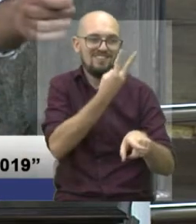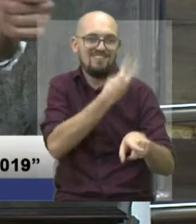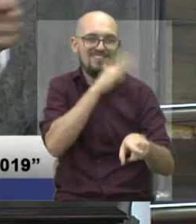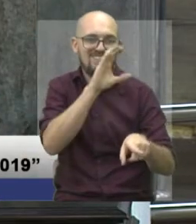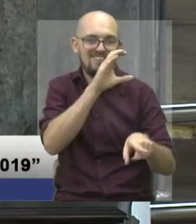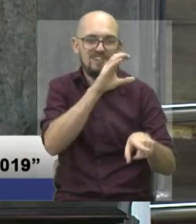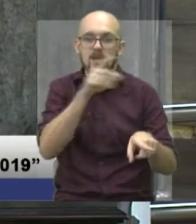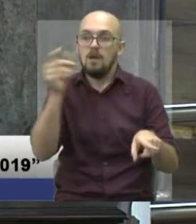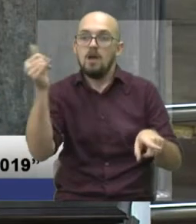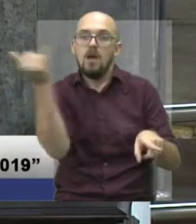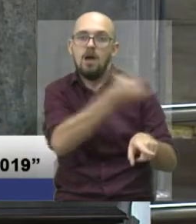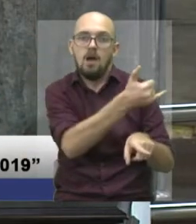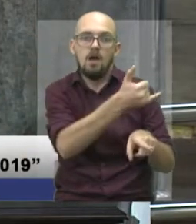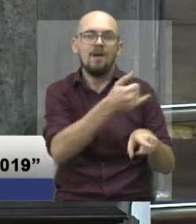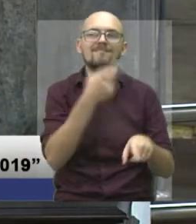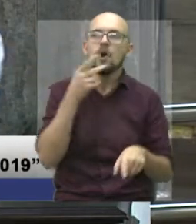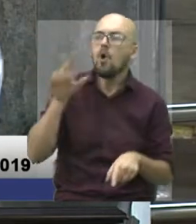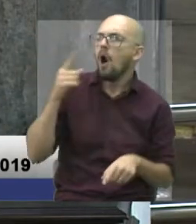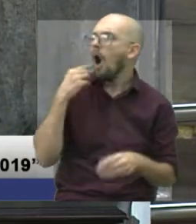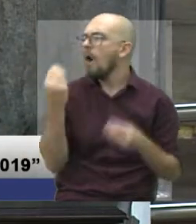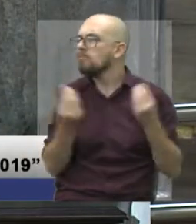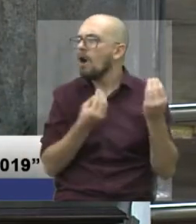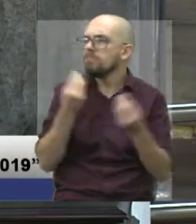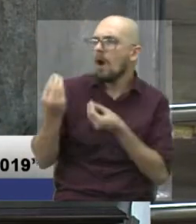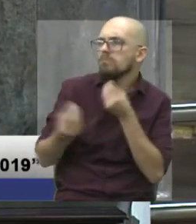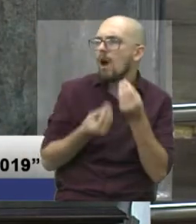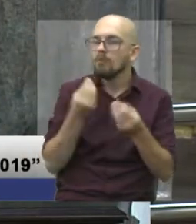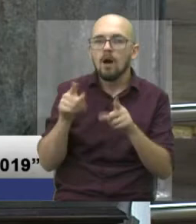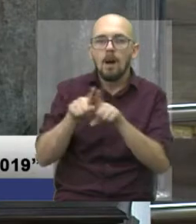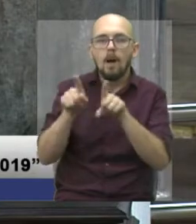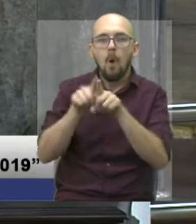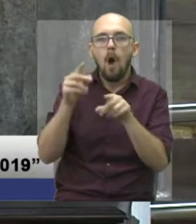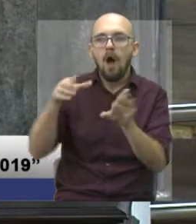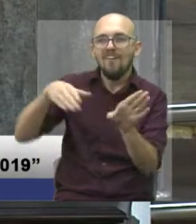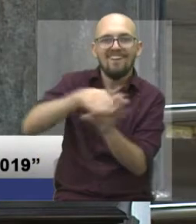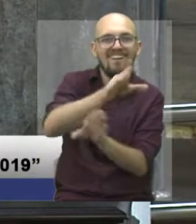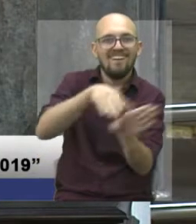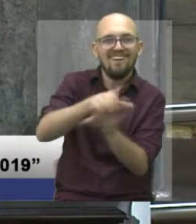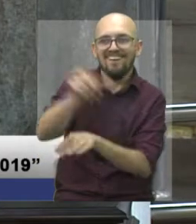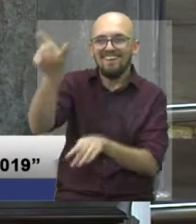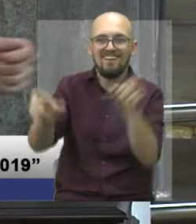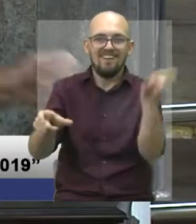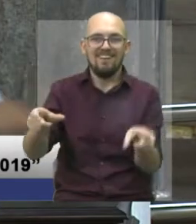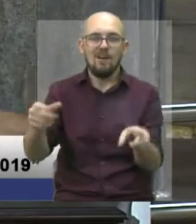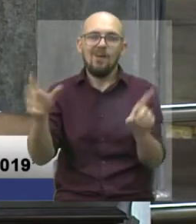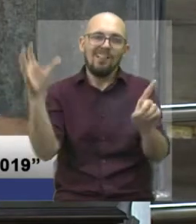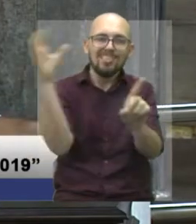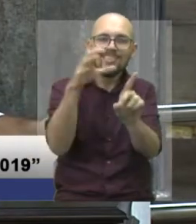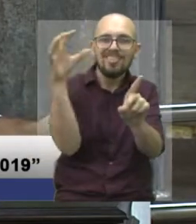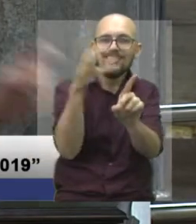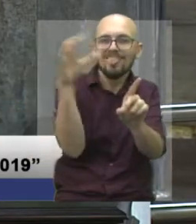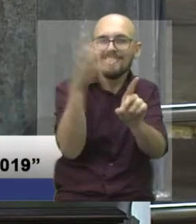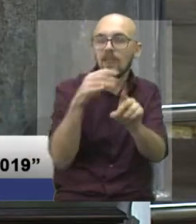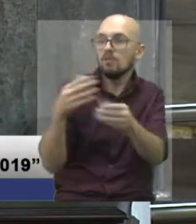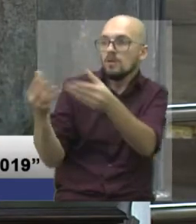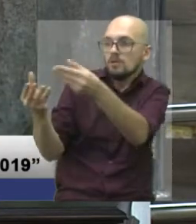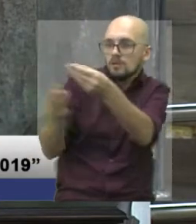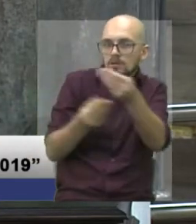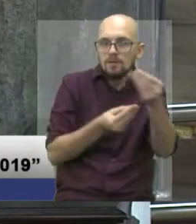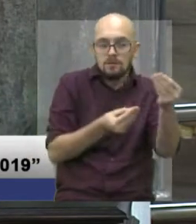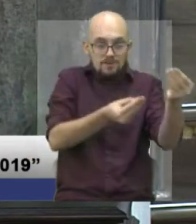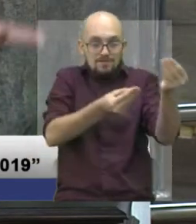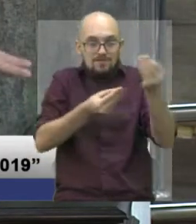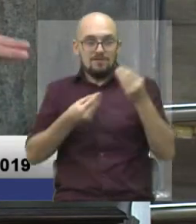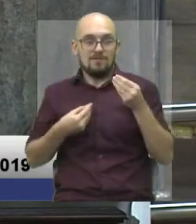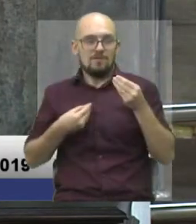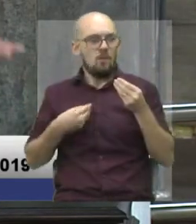posso, você não conseguiu, você se inscreveu, mas eu posso pegar parte dessa ideia e eu começar agora a representar? E aí a gente tem um encontro assim